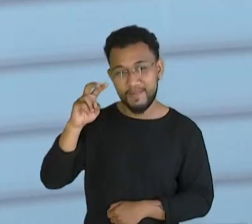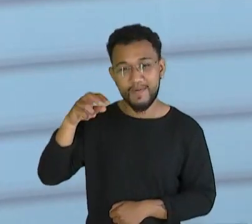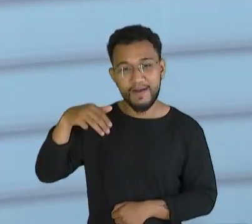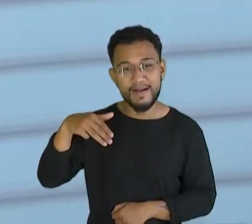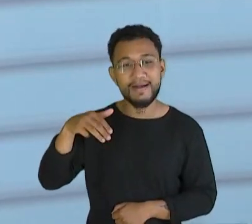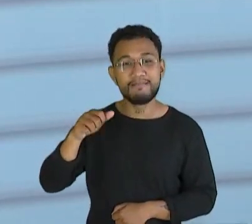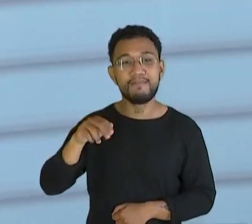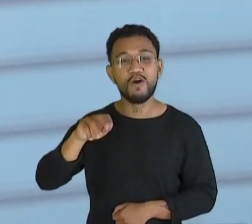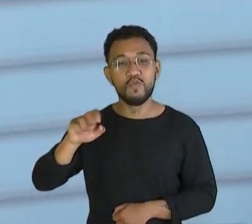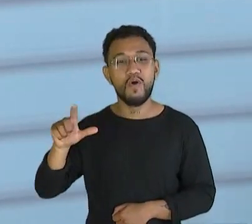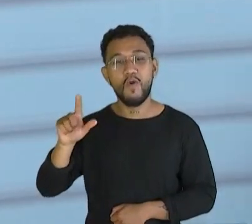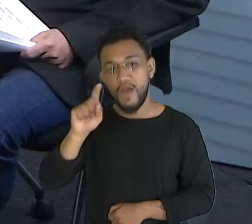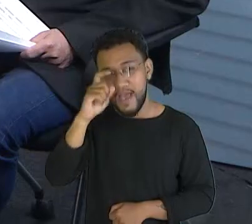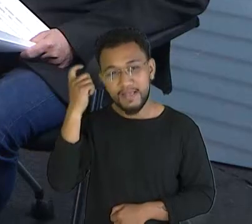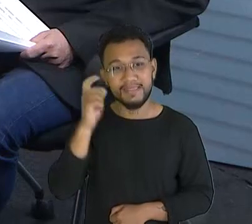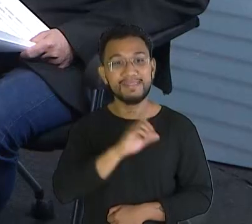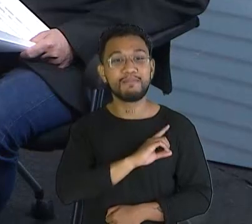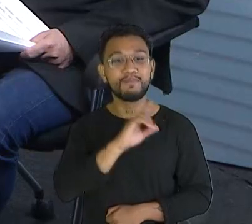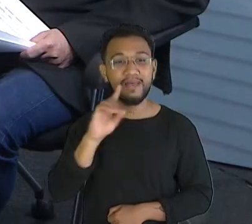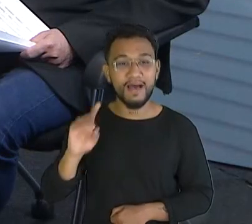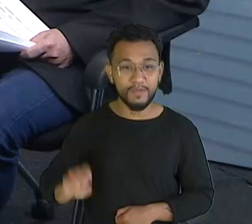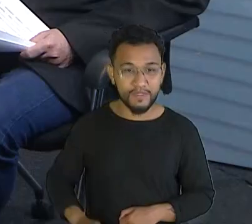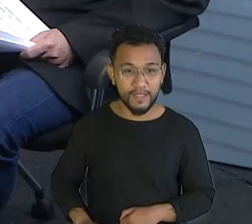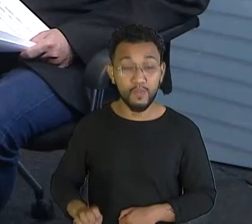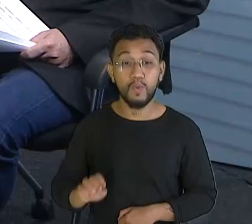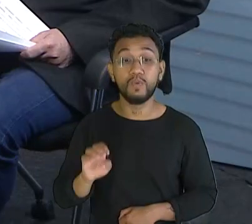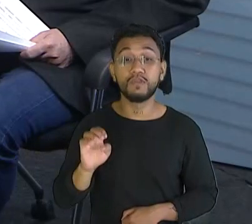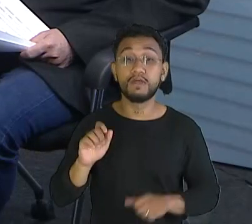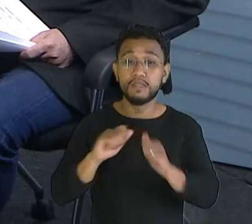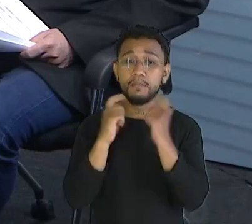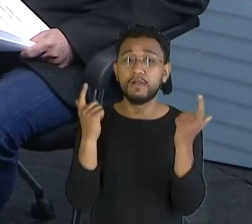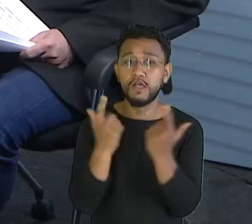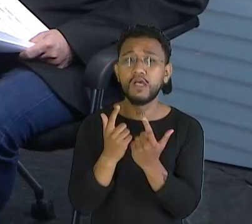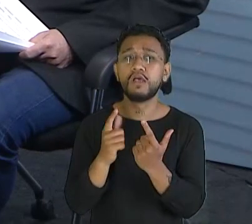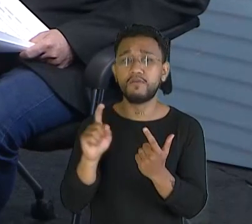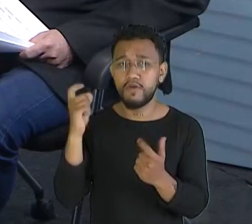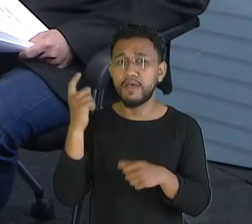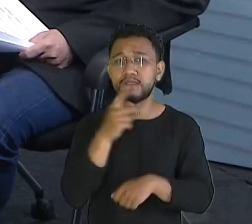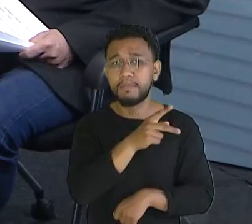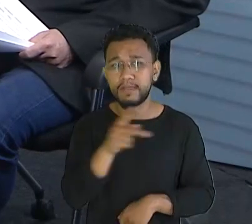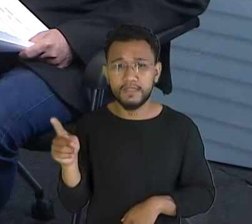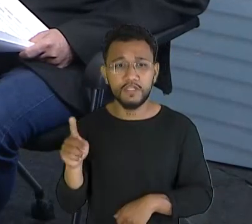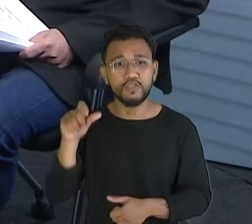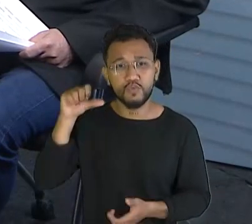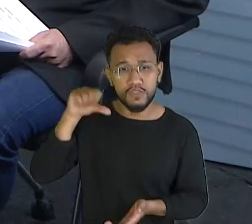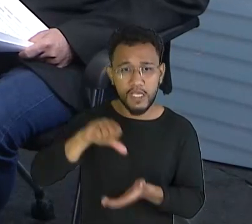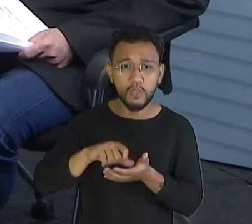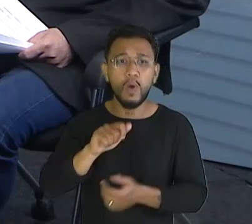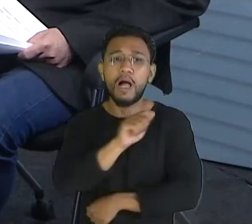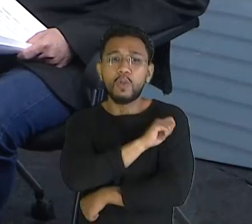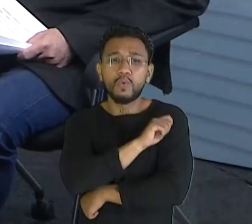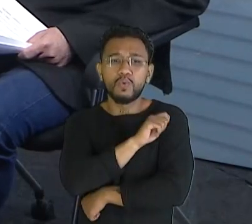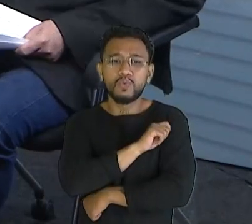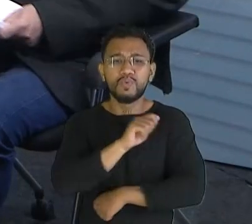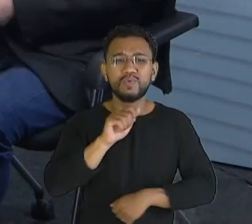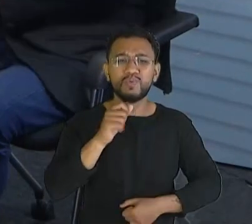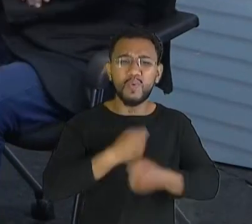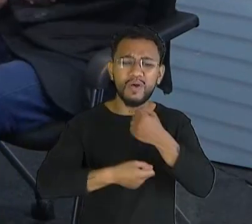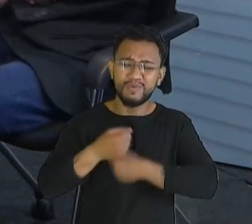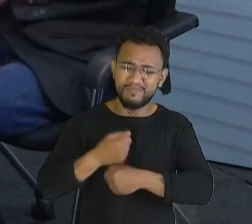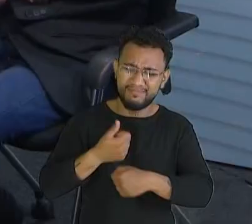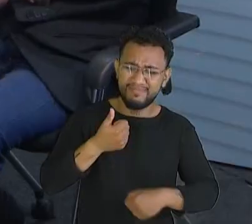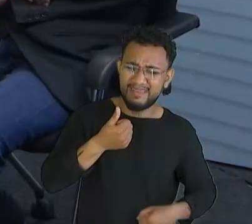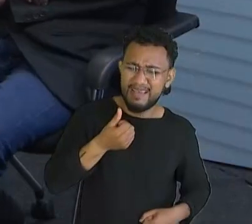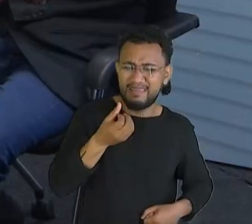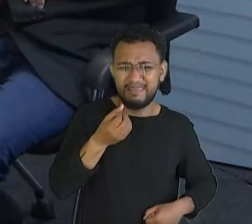Arruda, ex-deputado aqui na Assembleia Estadual, que foi presidente do Centro Estudantal Cearense. Sim, sim. Acho que era anos 60, anos 50, por aí.